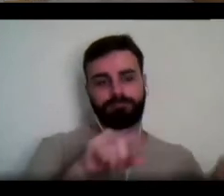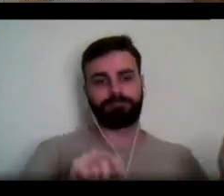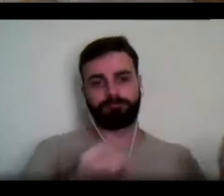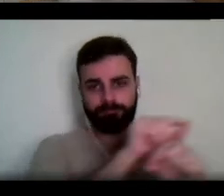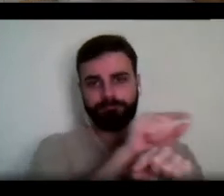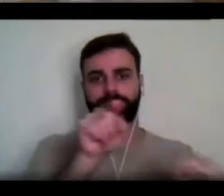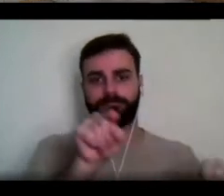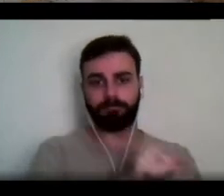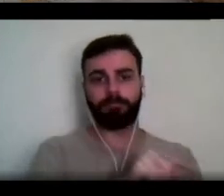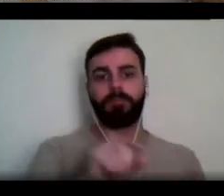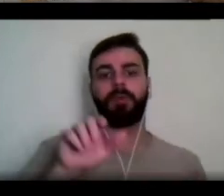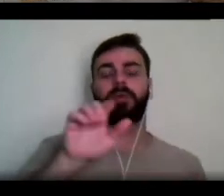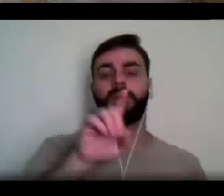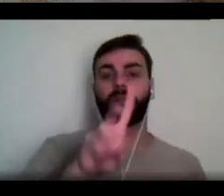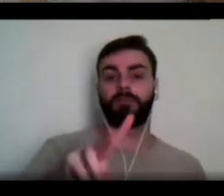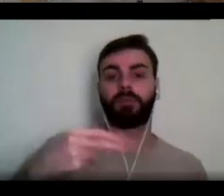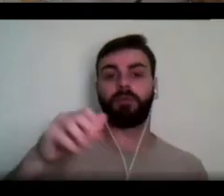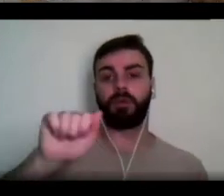dt.